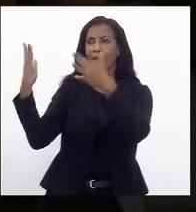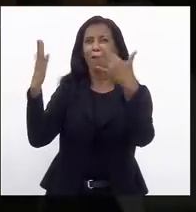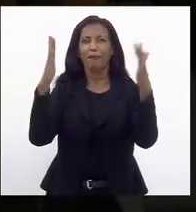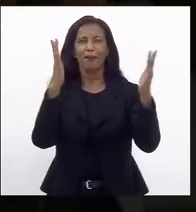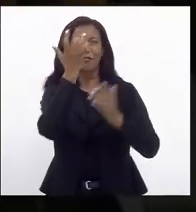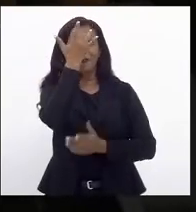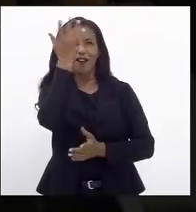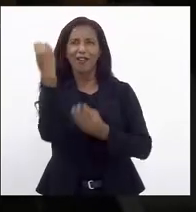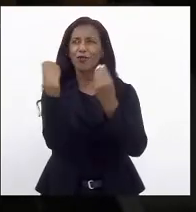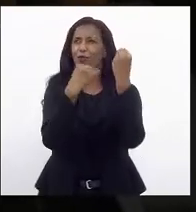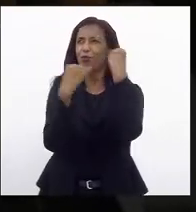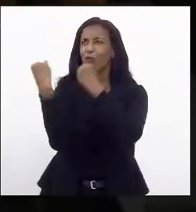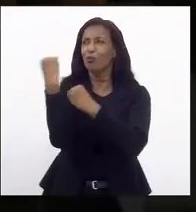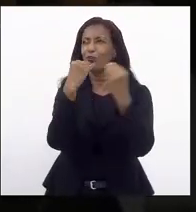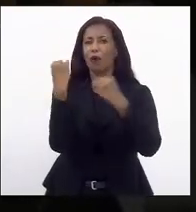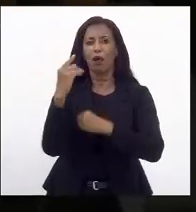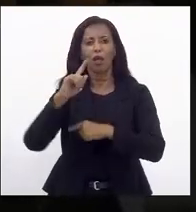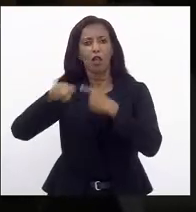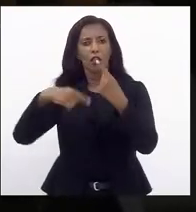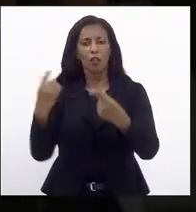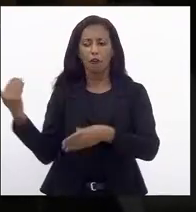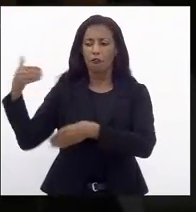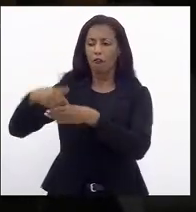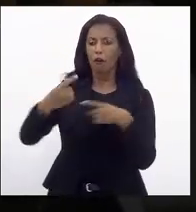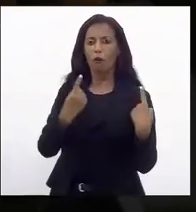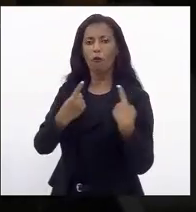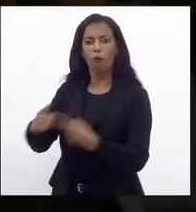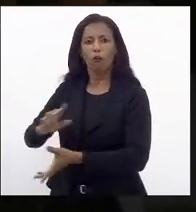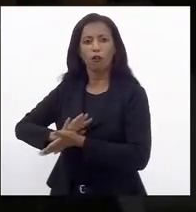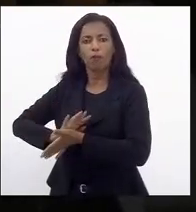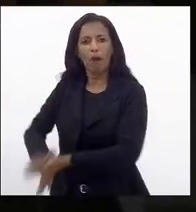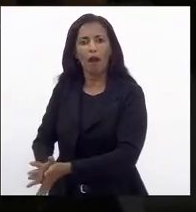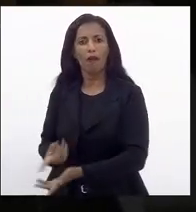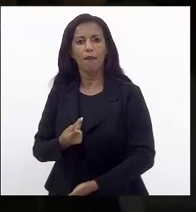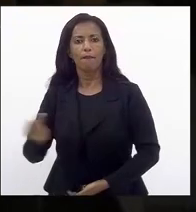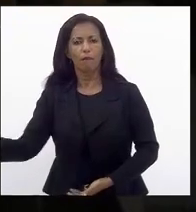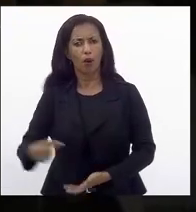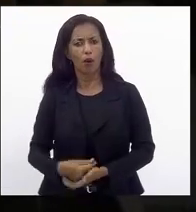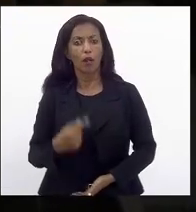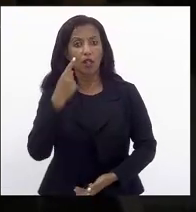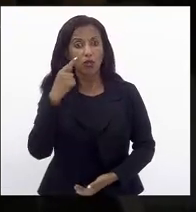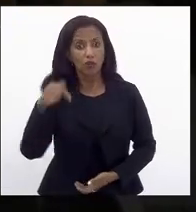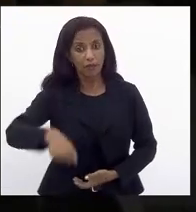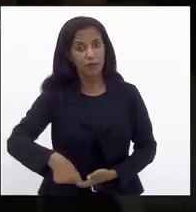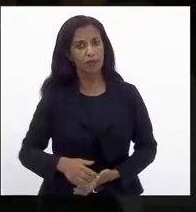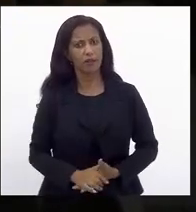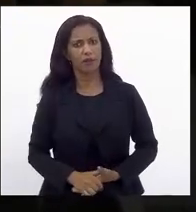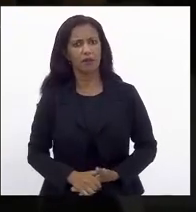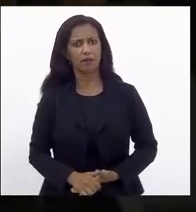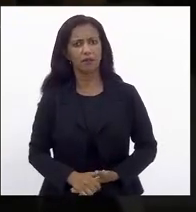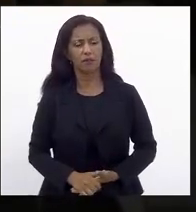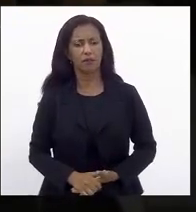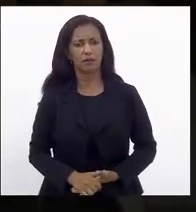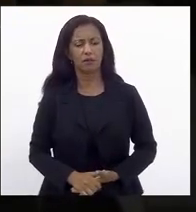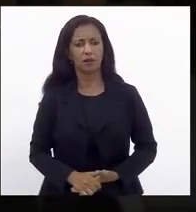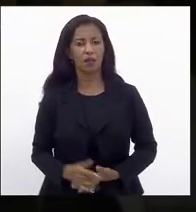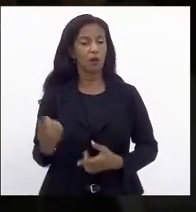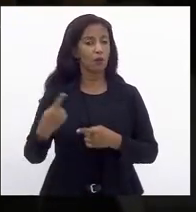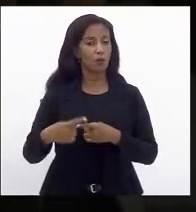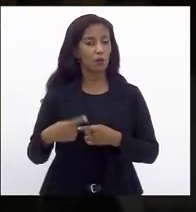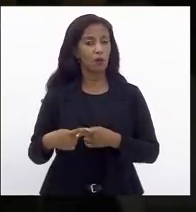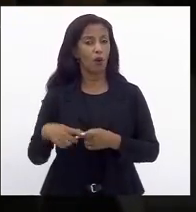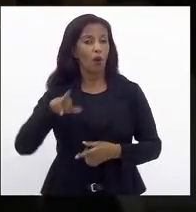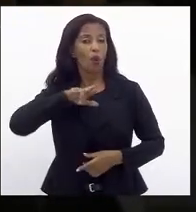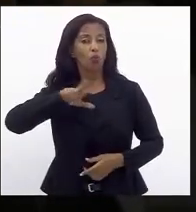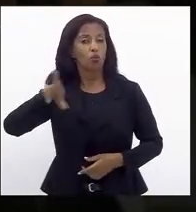dos Fatos e das galerias e depois de votar contra o servidor embora eu já vi isso aqui Dionísio porque